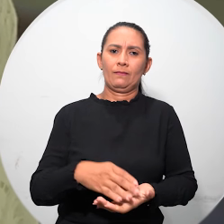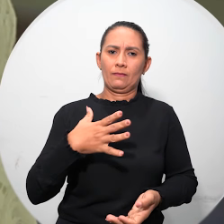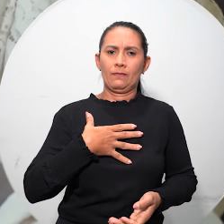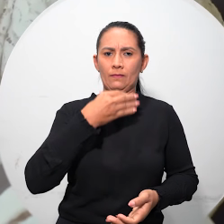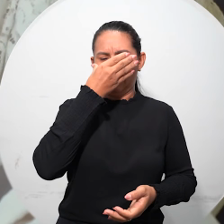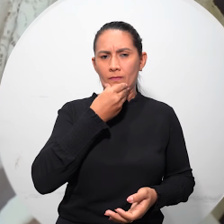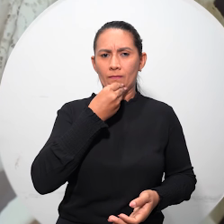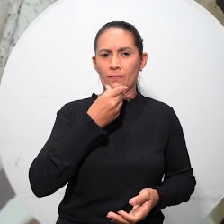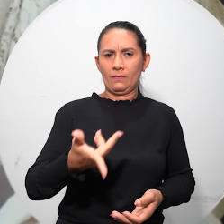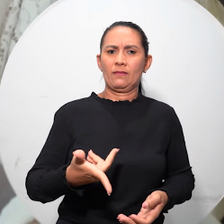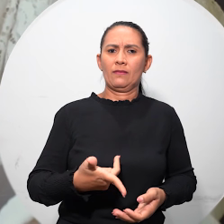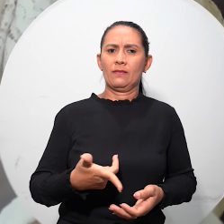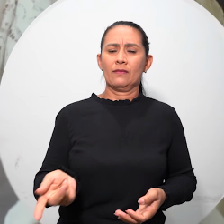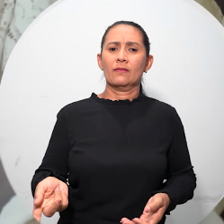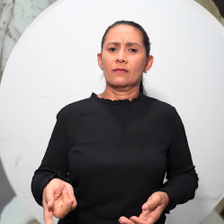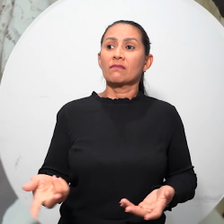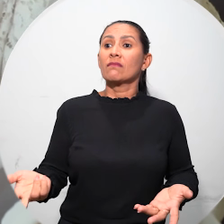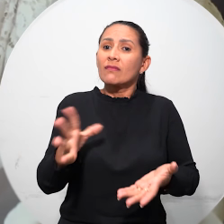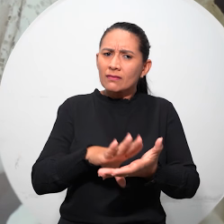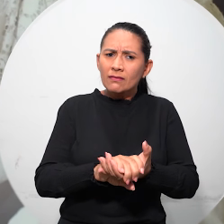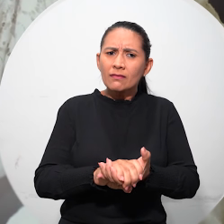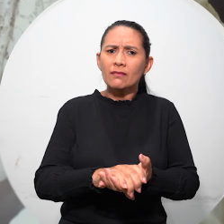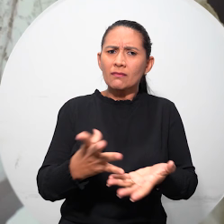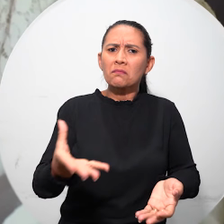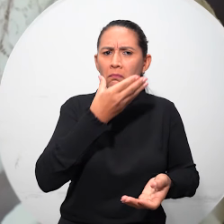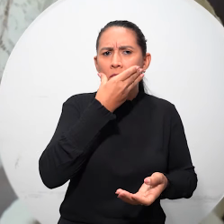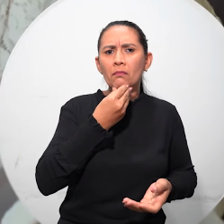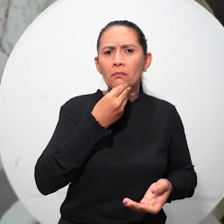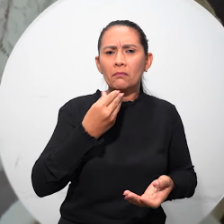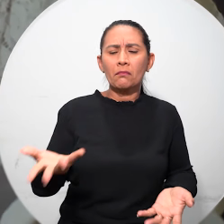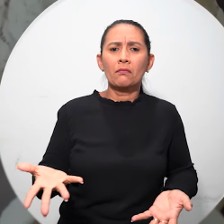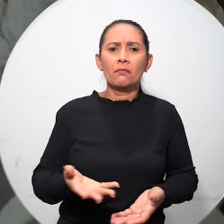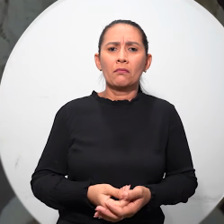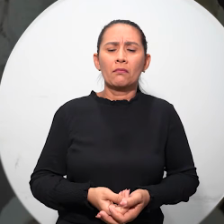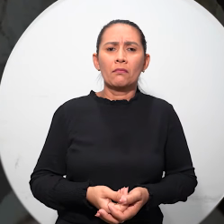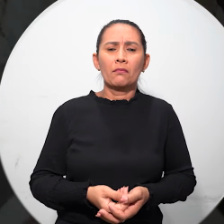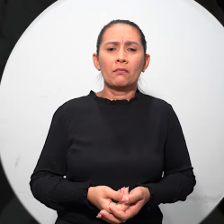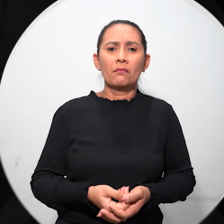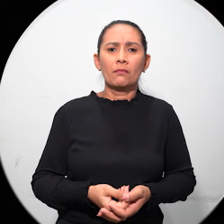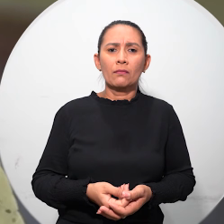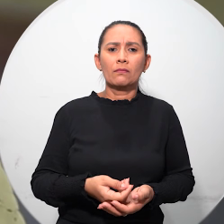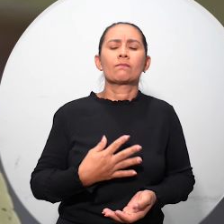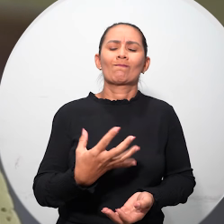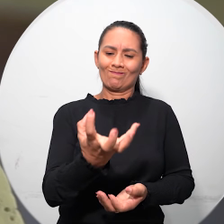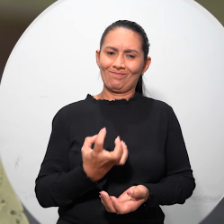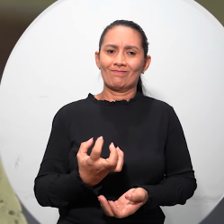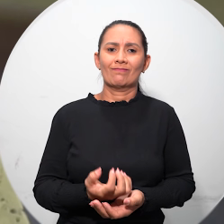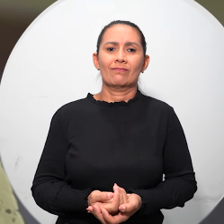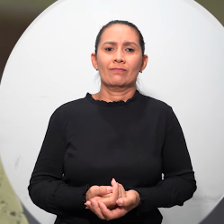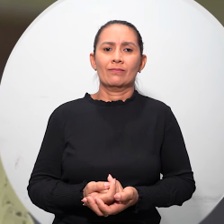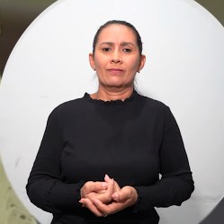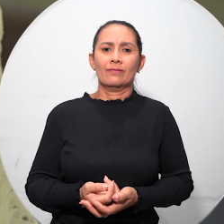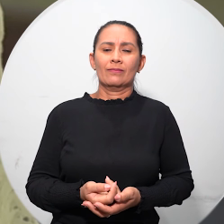disse, você quer casar com esse homem, minha filha? Você nunca teve namorado, você não tem nenhuma experiência de vida, de namoro, nada. Eu disse, quero, meu pai. E esse